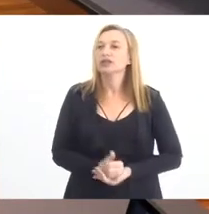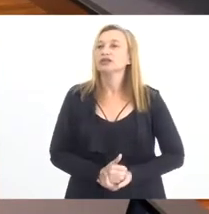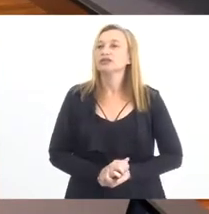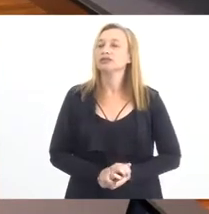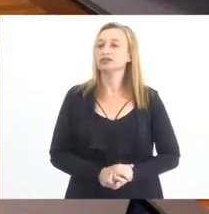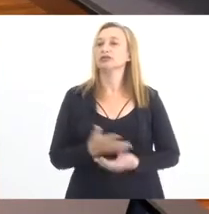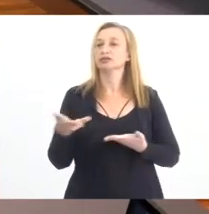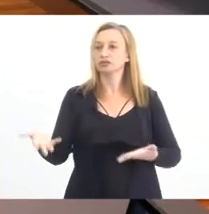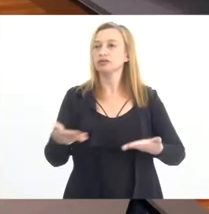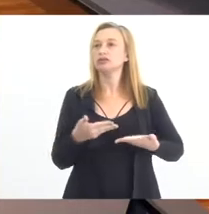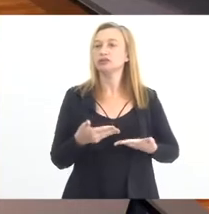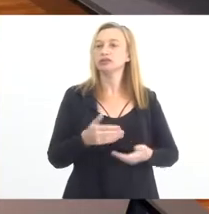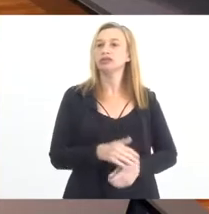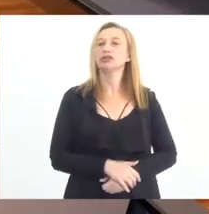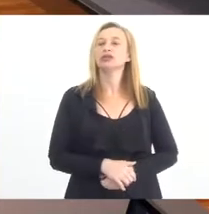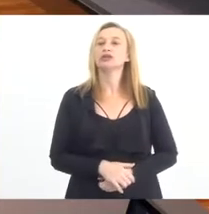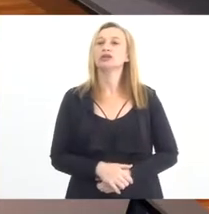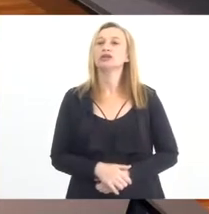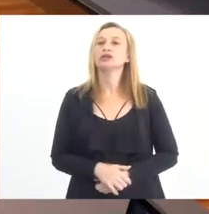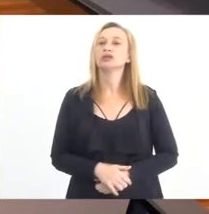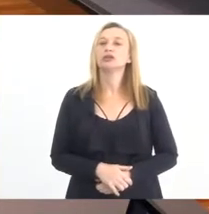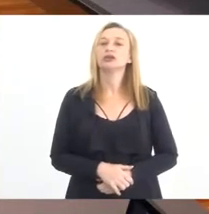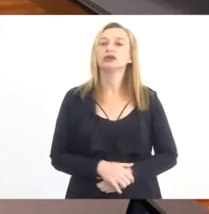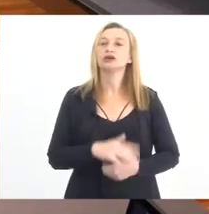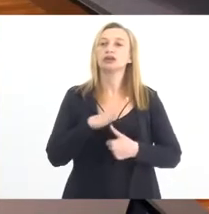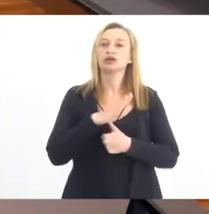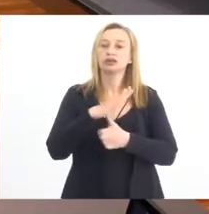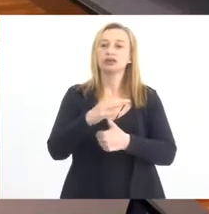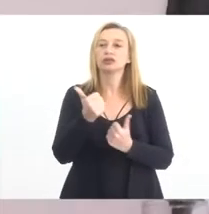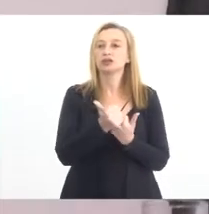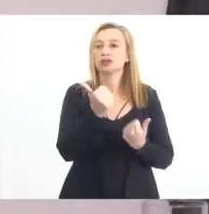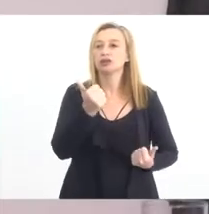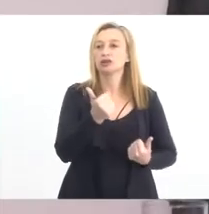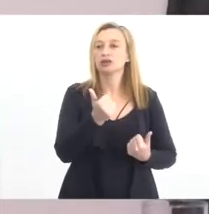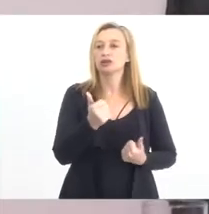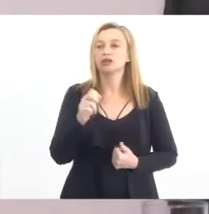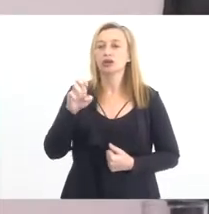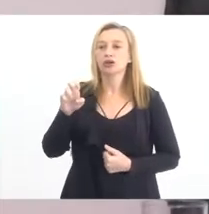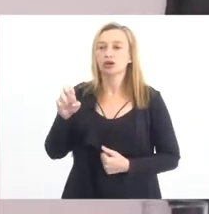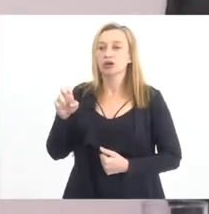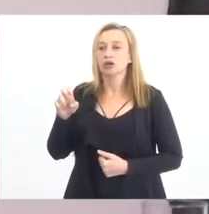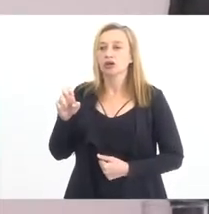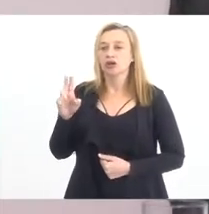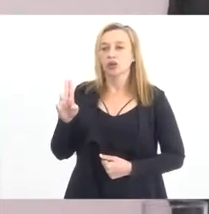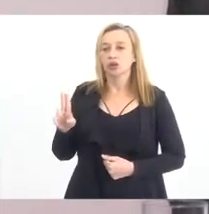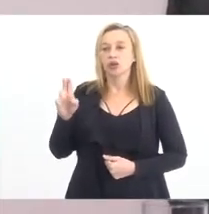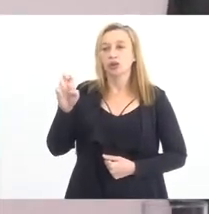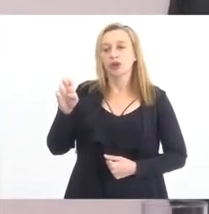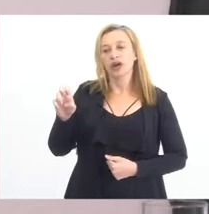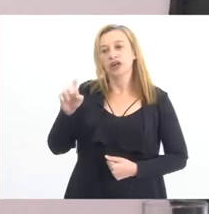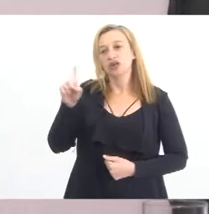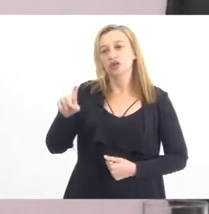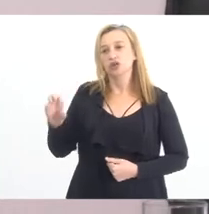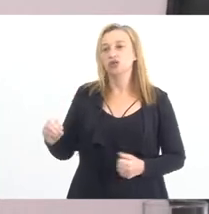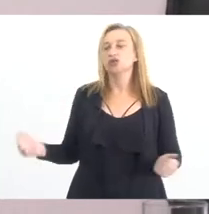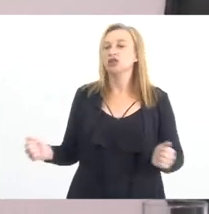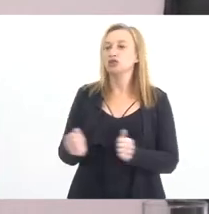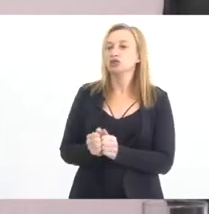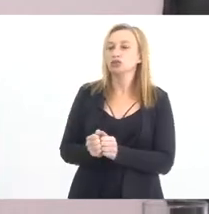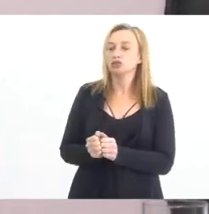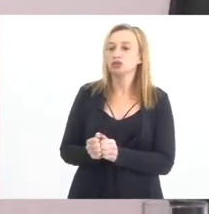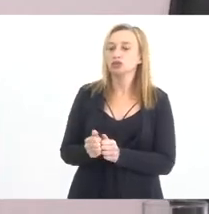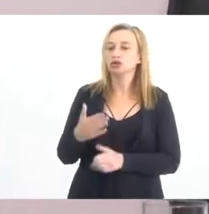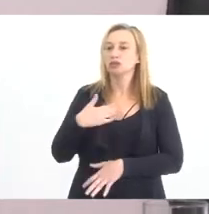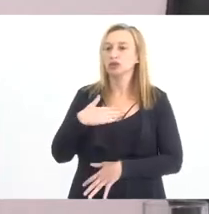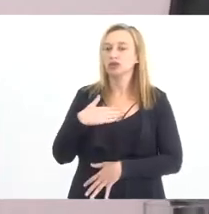e convido o magnífico vice-reitor da UESO, professor Dario, a se somar a minha, a deputada Lucinha, e